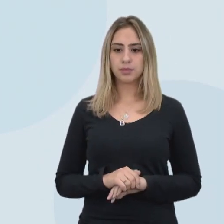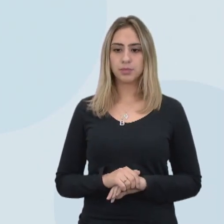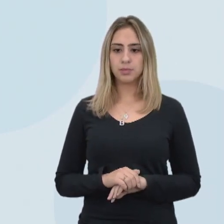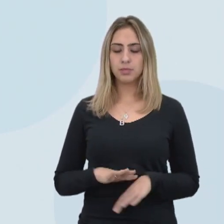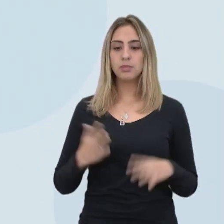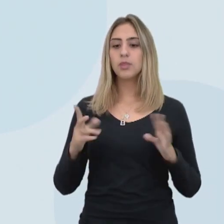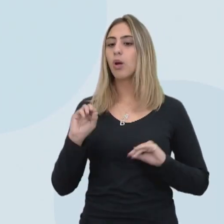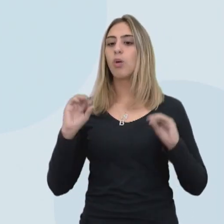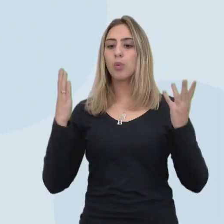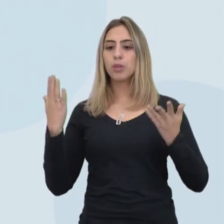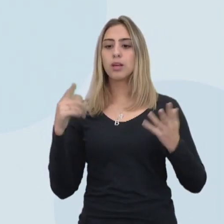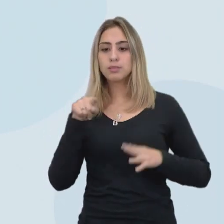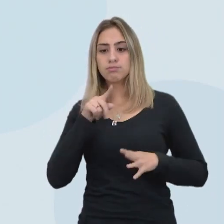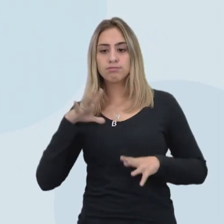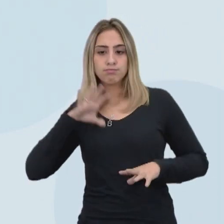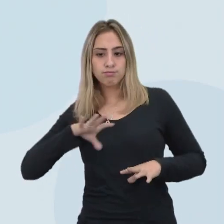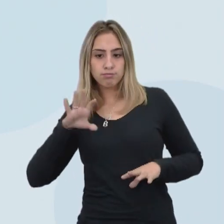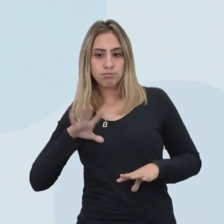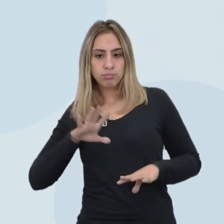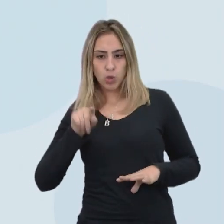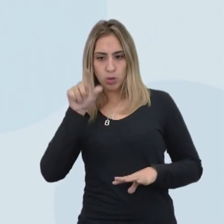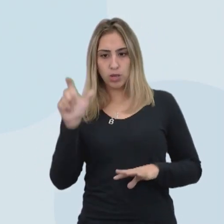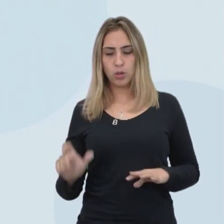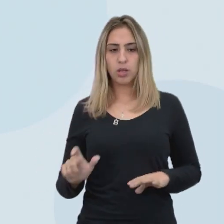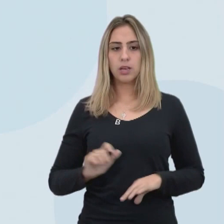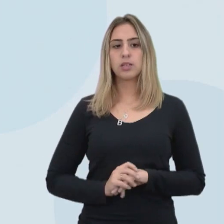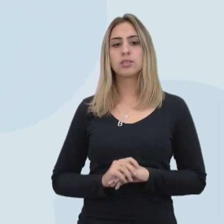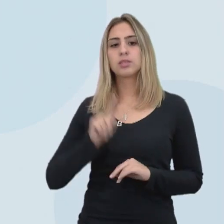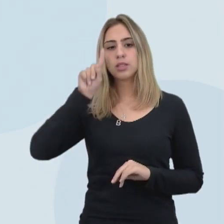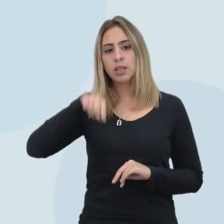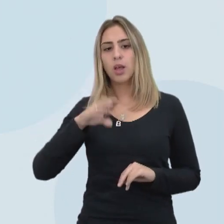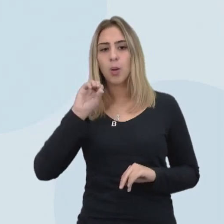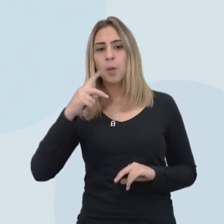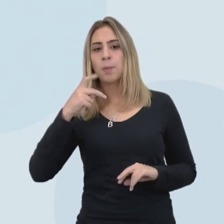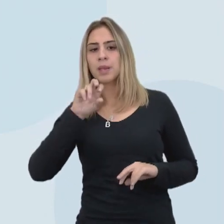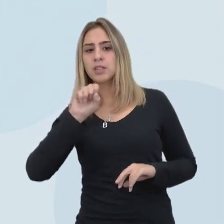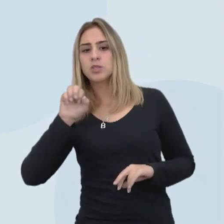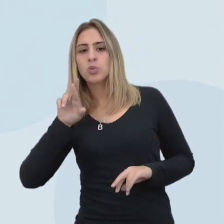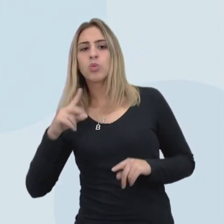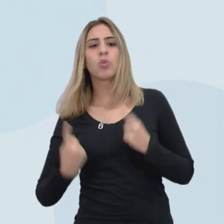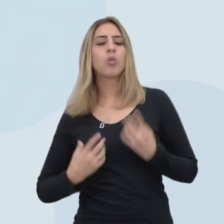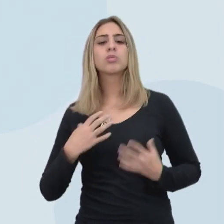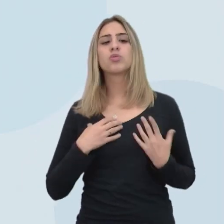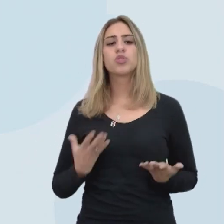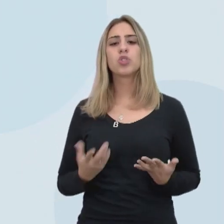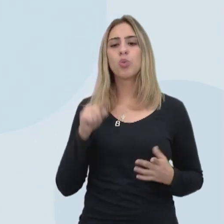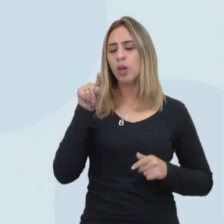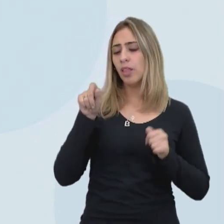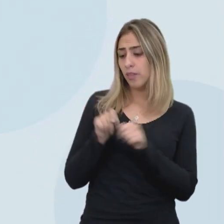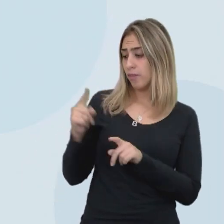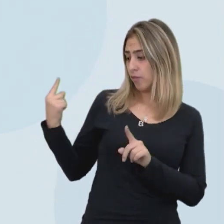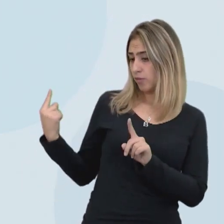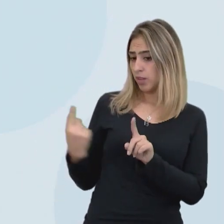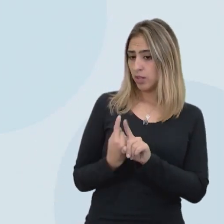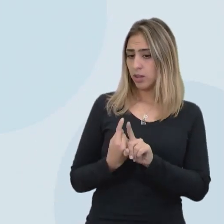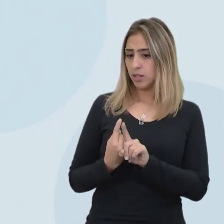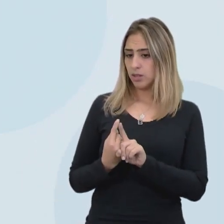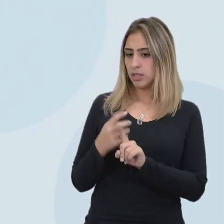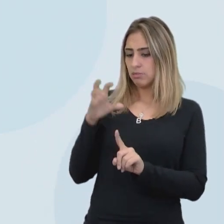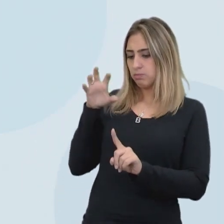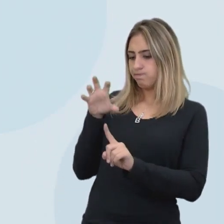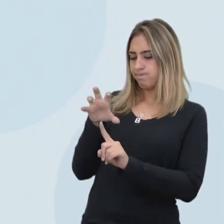E aí, o que acontece? Esse português aqui, ele é o opressor em qual sentido? Ele vem pra cá